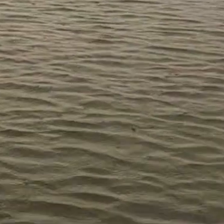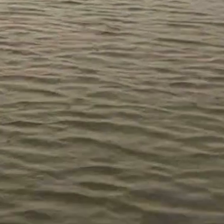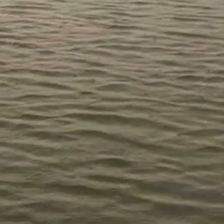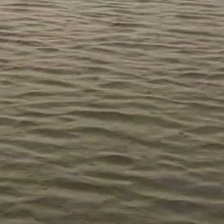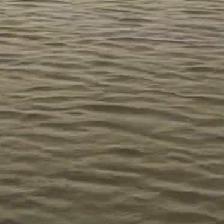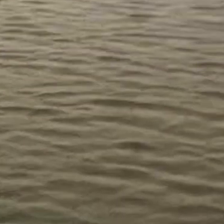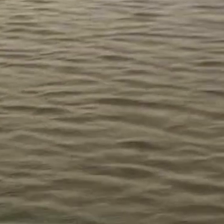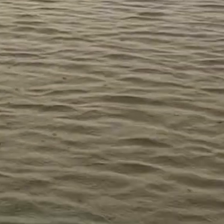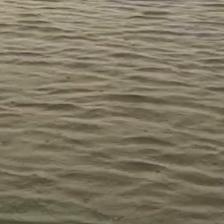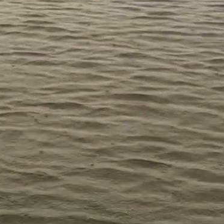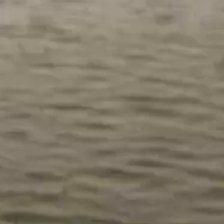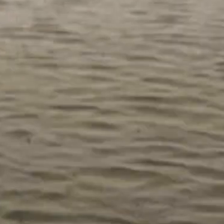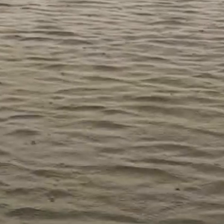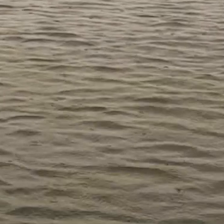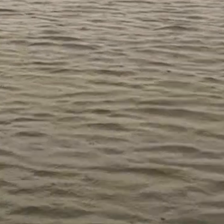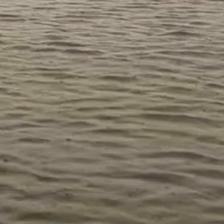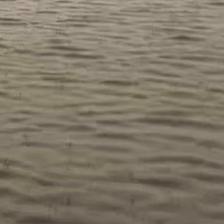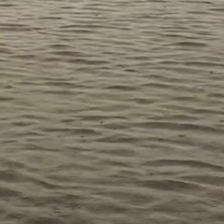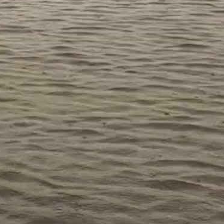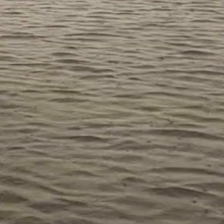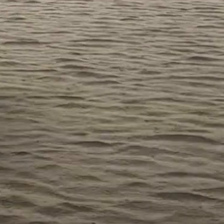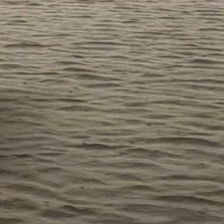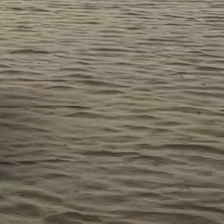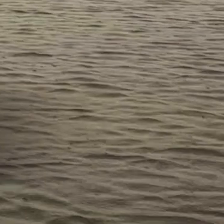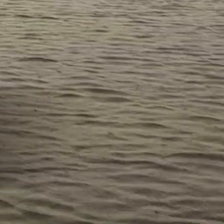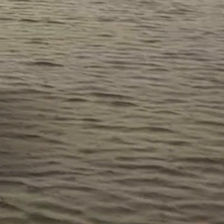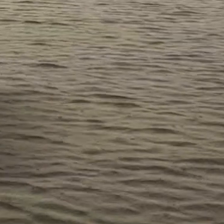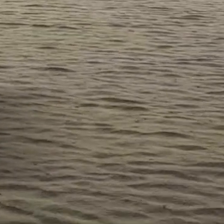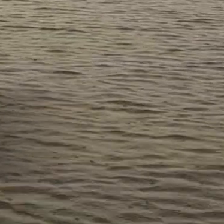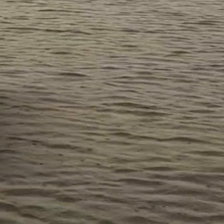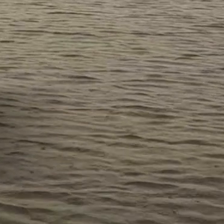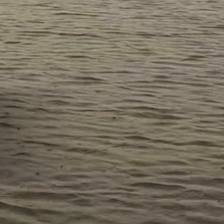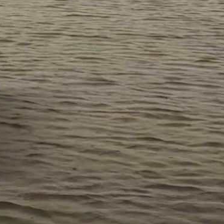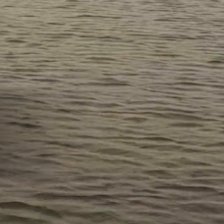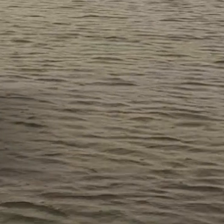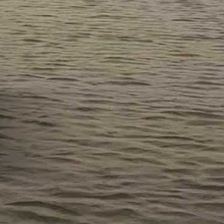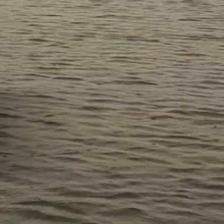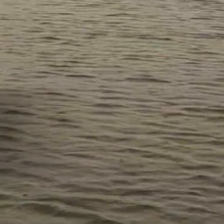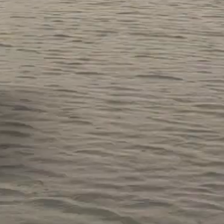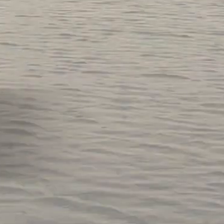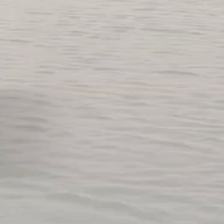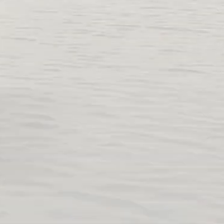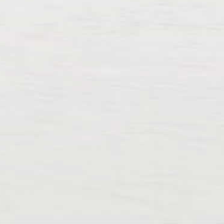E aí E aí E aí